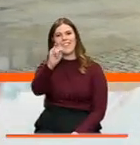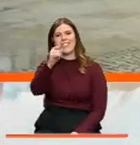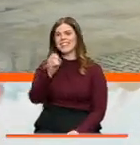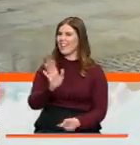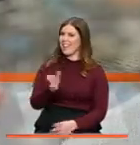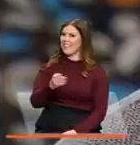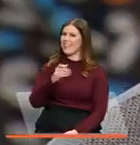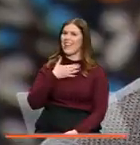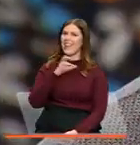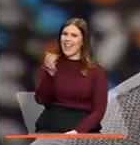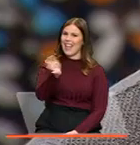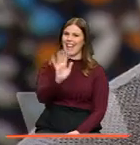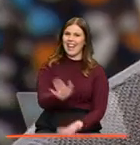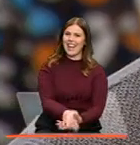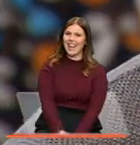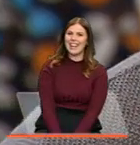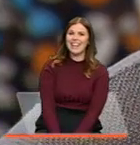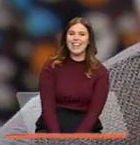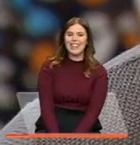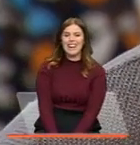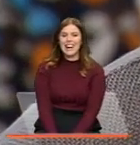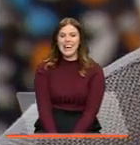Olá, Pedro. Olá. Pedro.